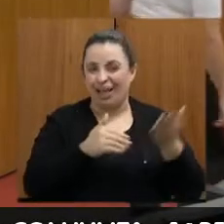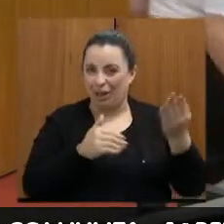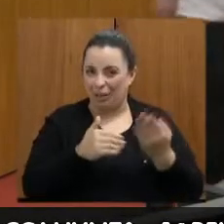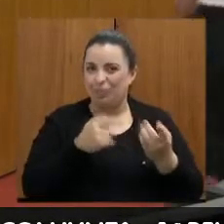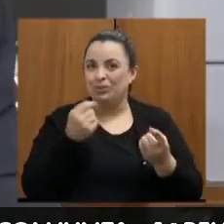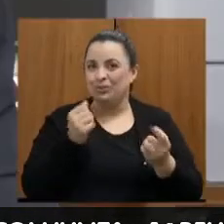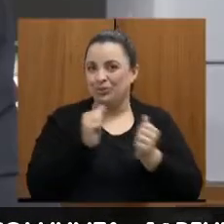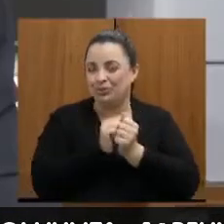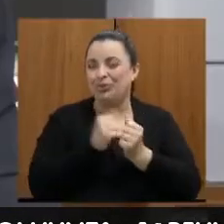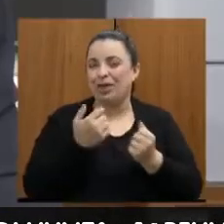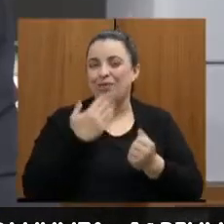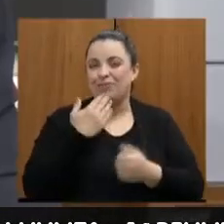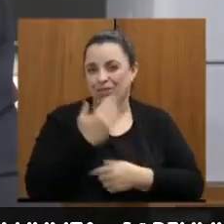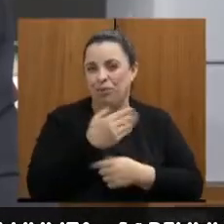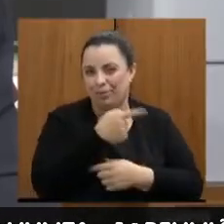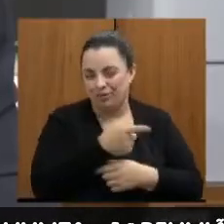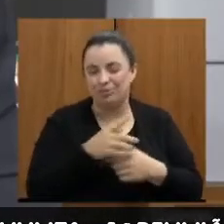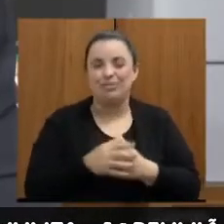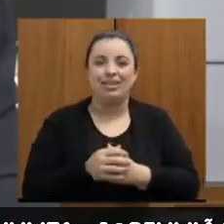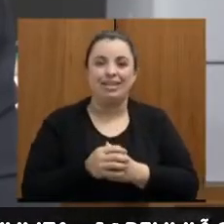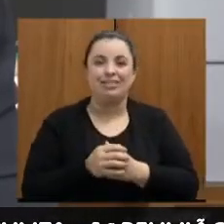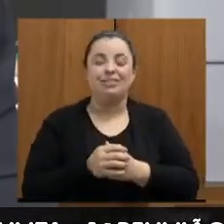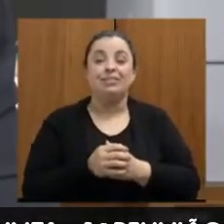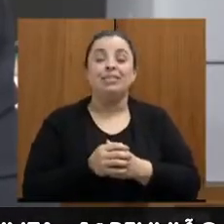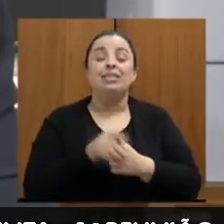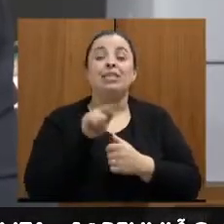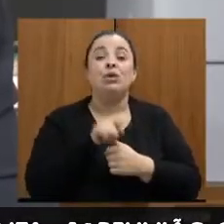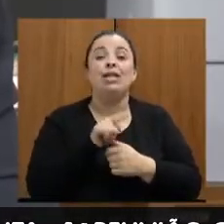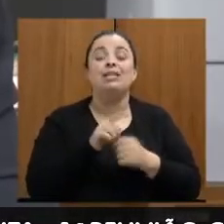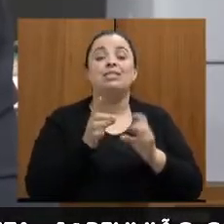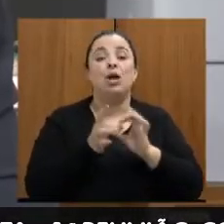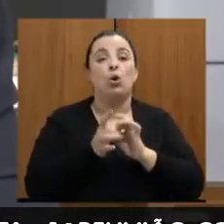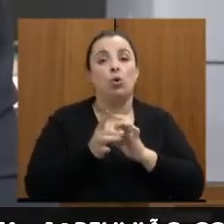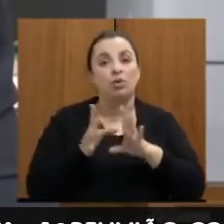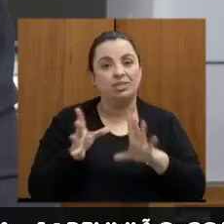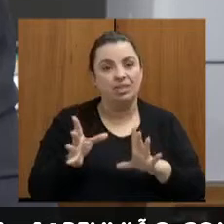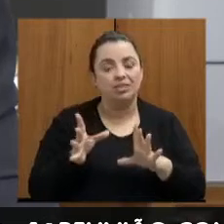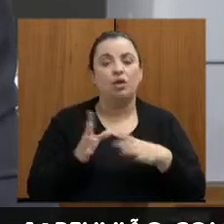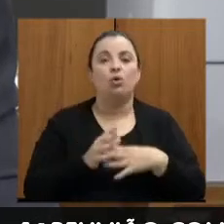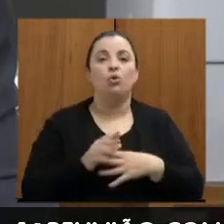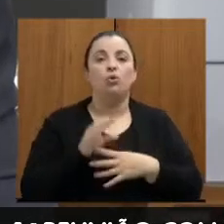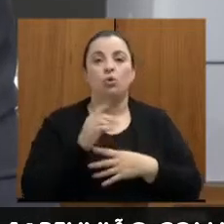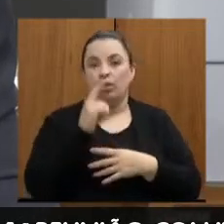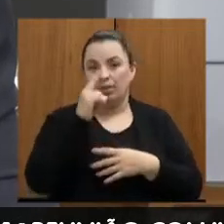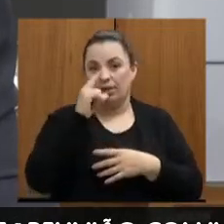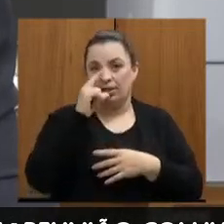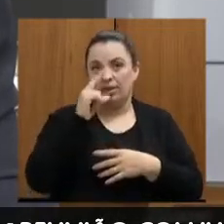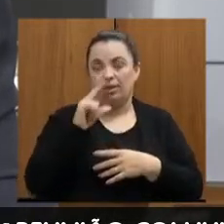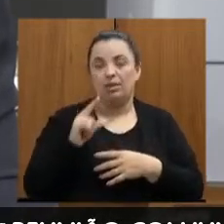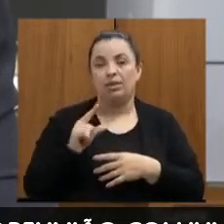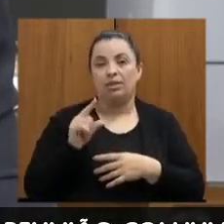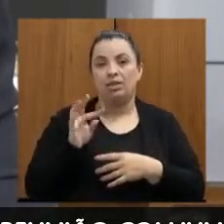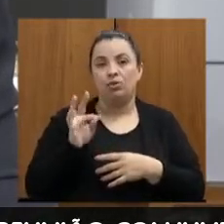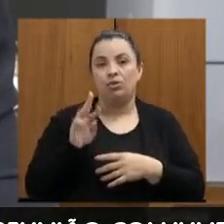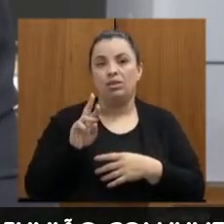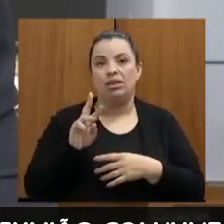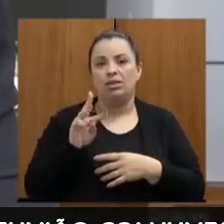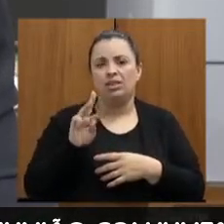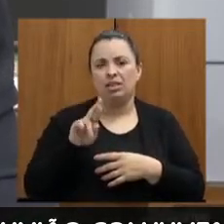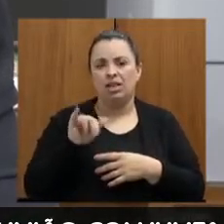é dentro da dessa concessão do Triângulo nós temos na mg-190